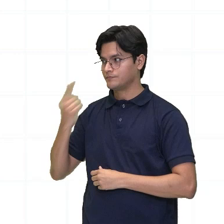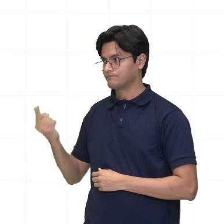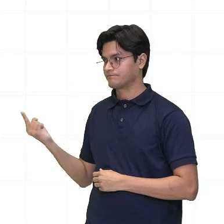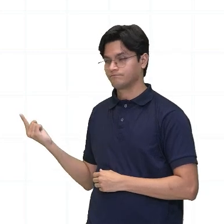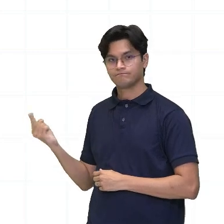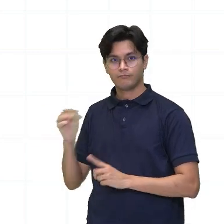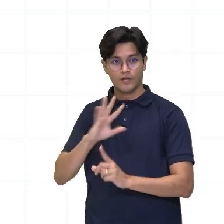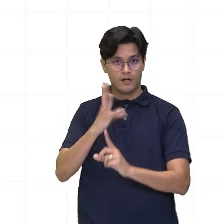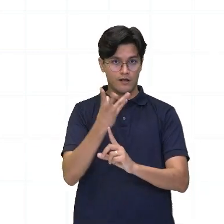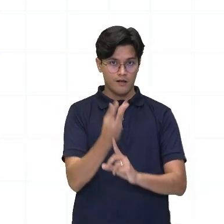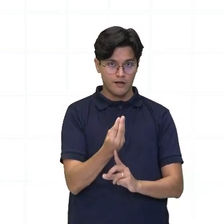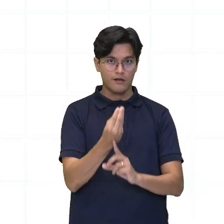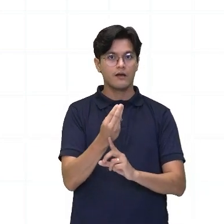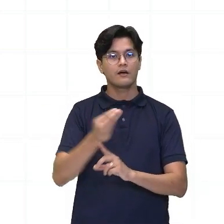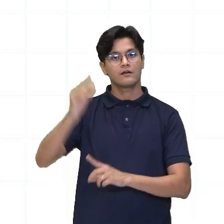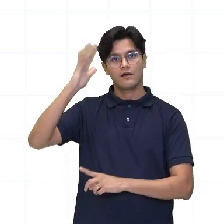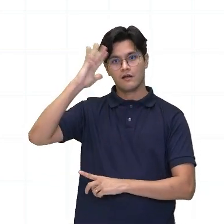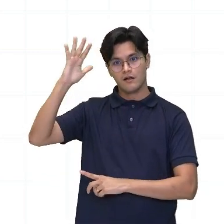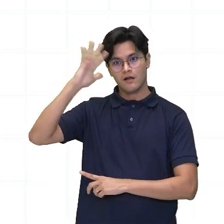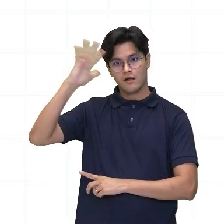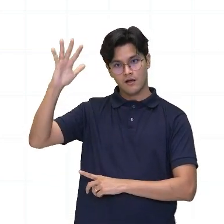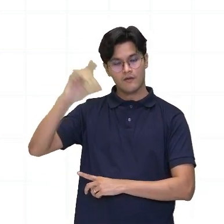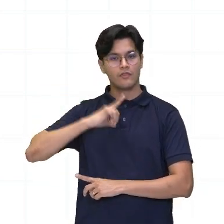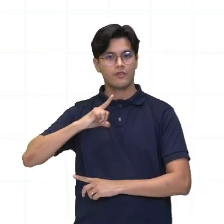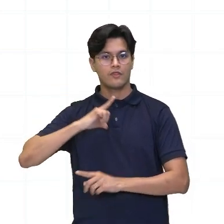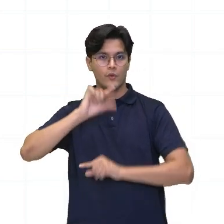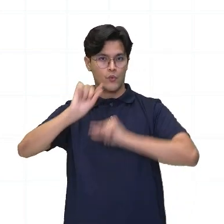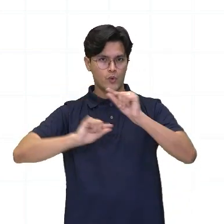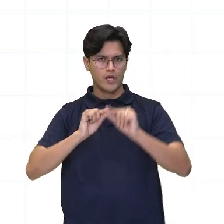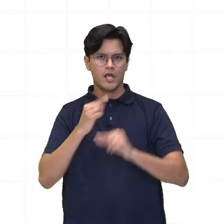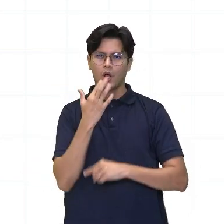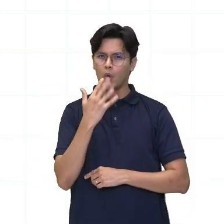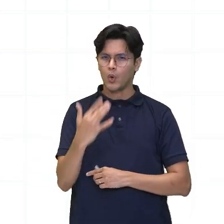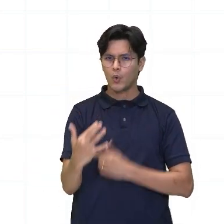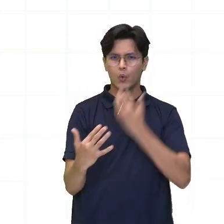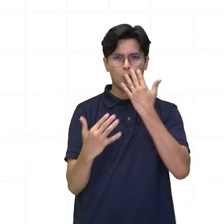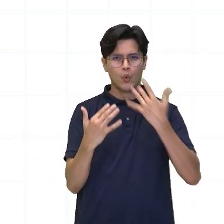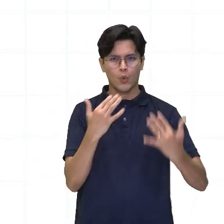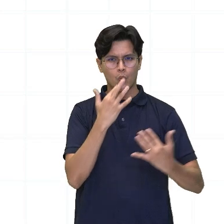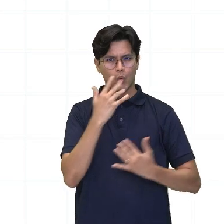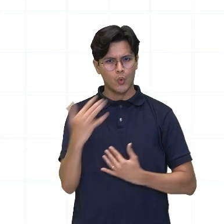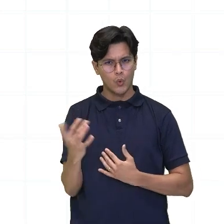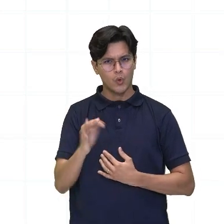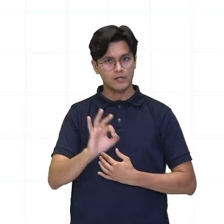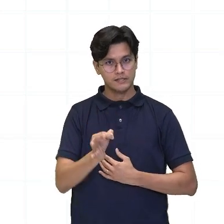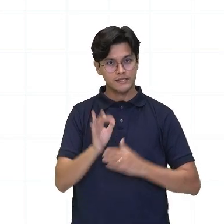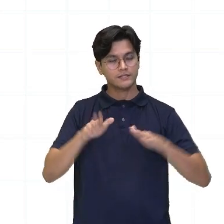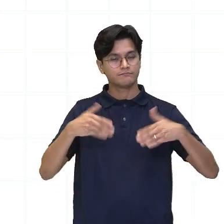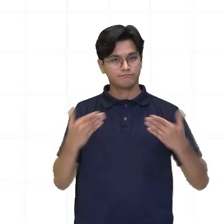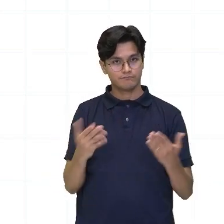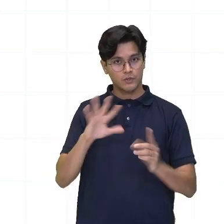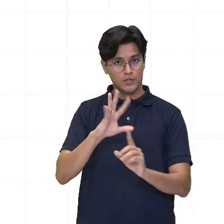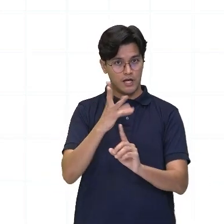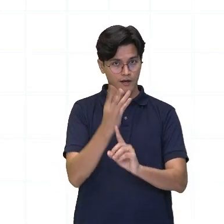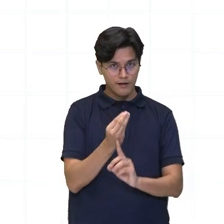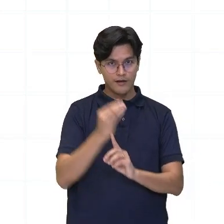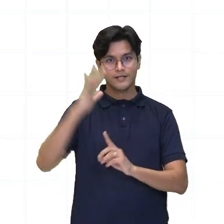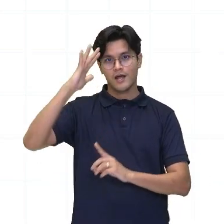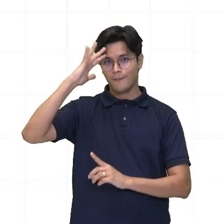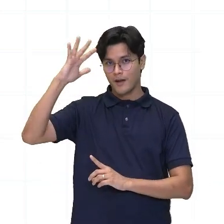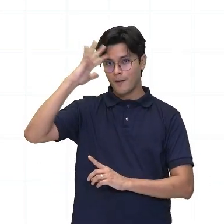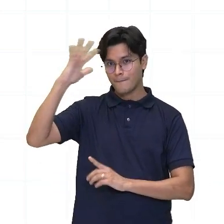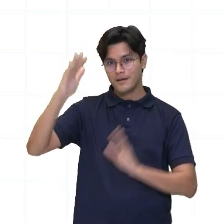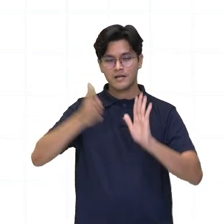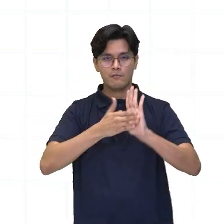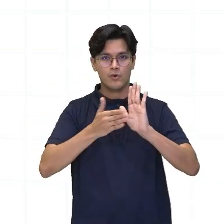Vocês percebem aí que nós só temos aí cores, né? Então, na arte abstrata, propõe uma